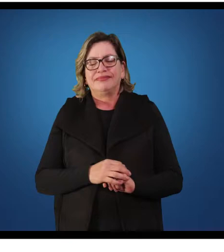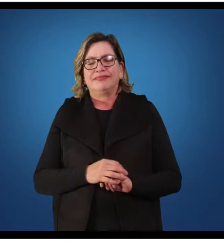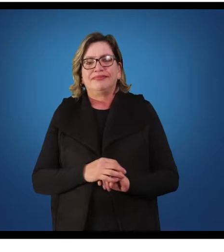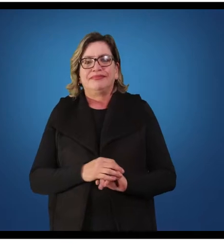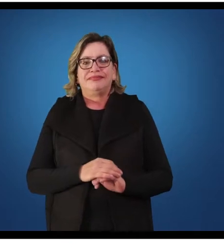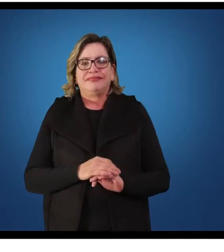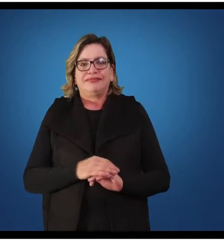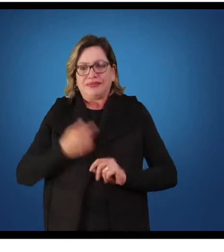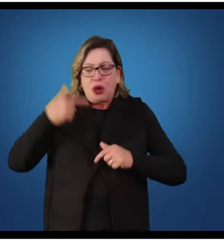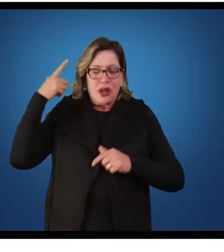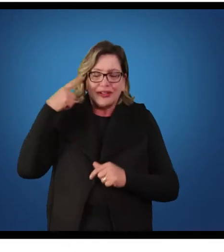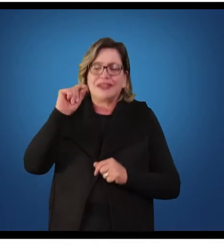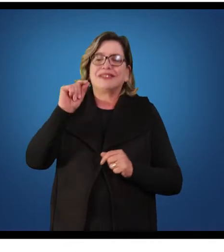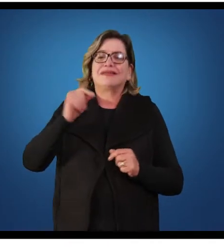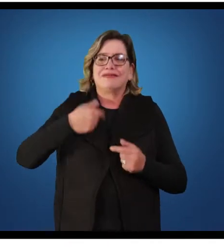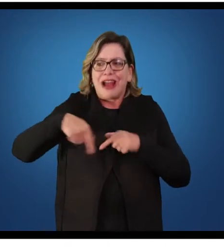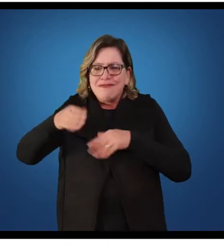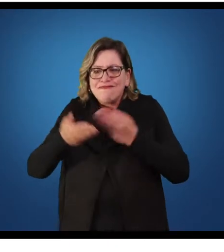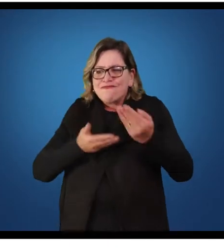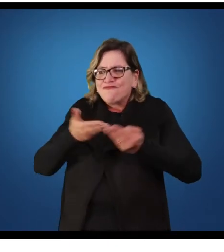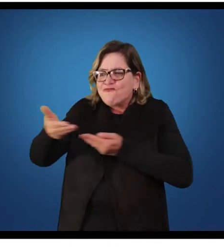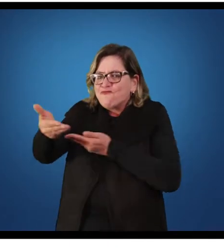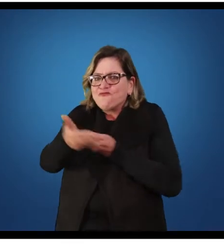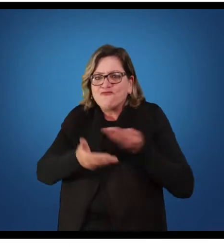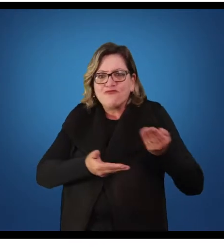Isso! Vai!